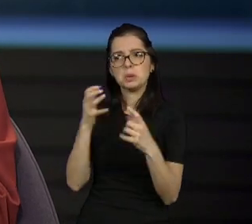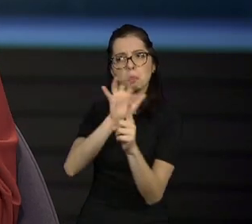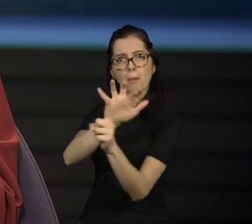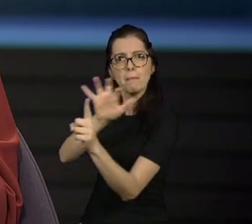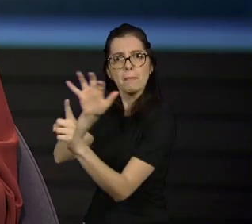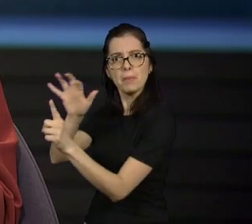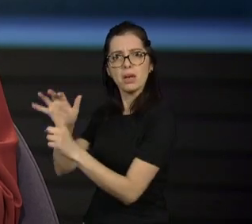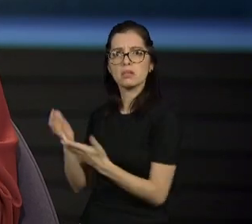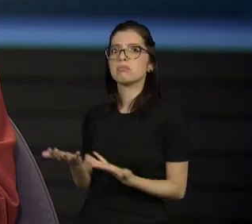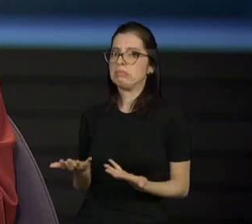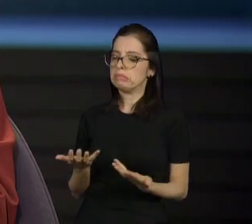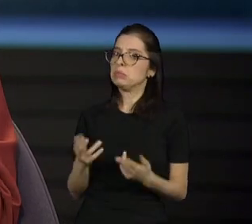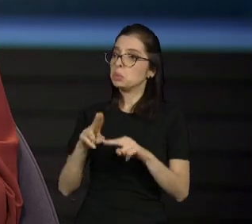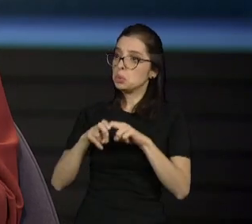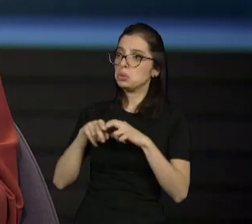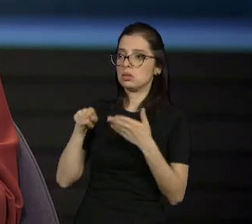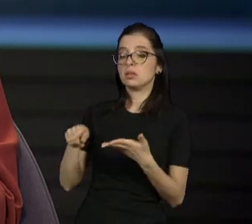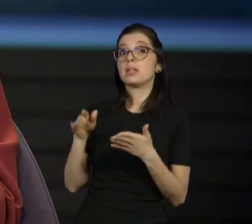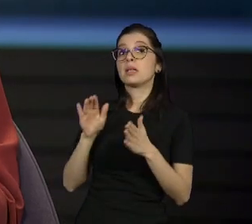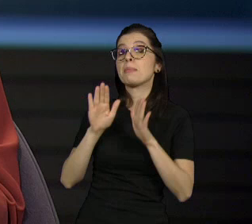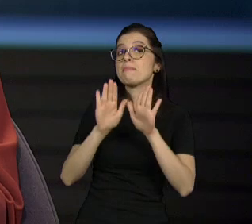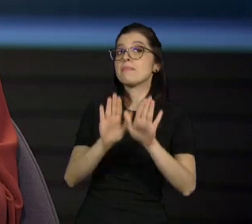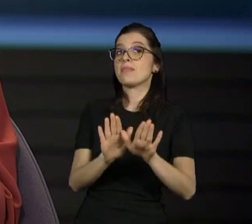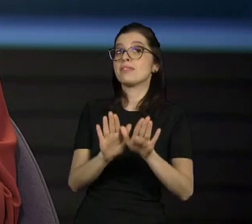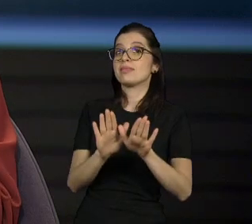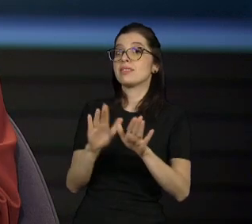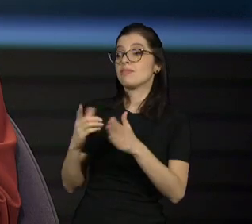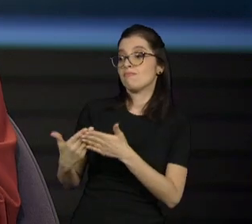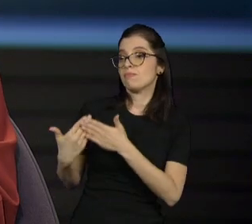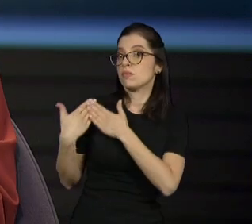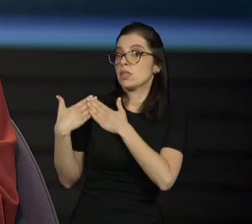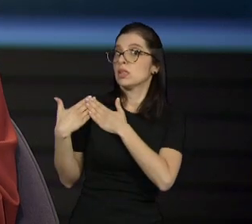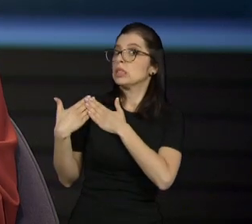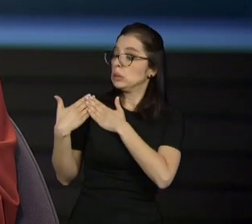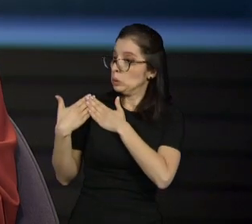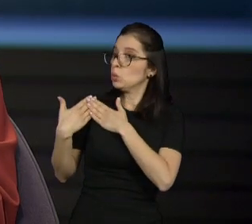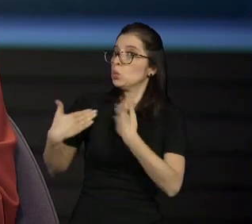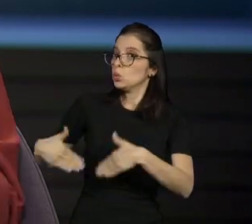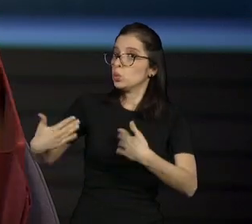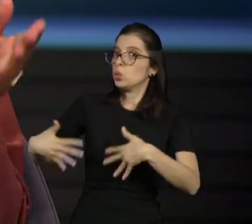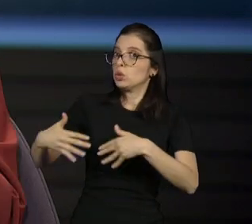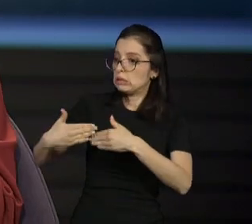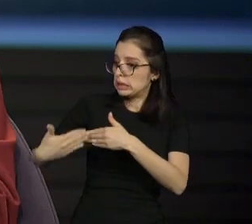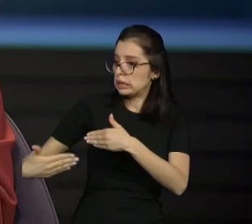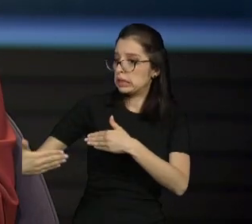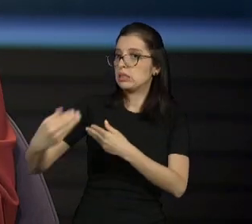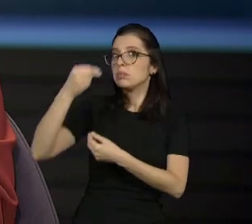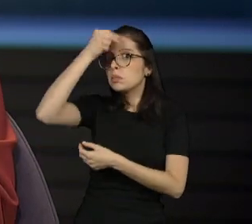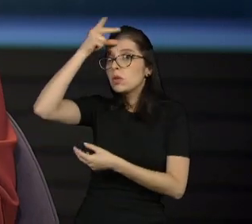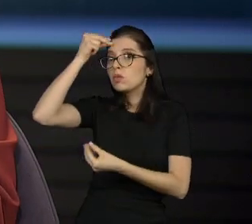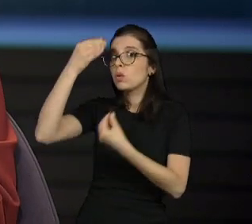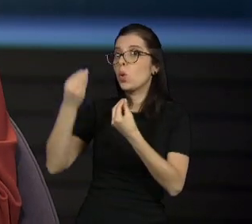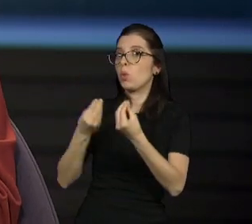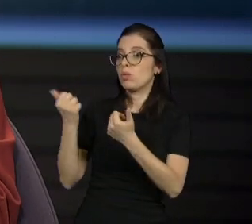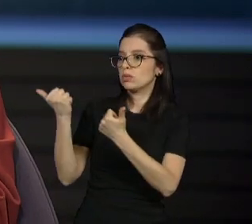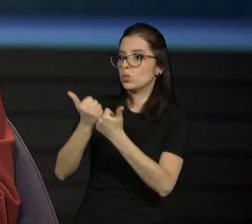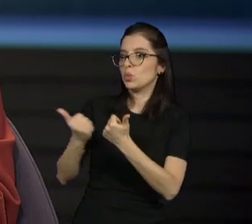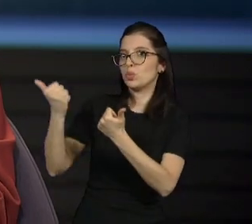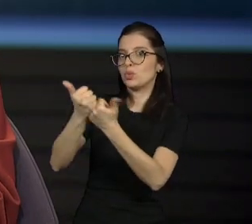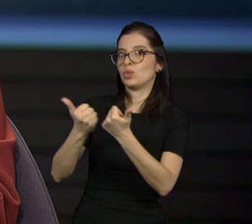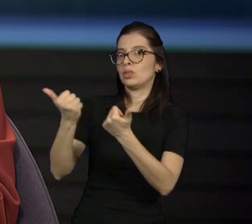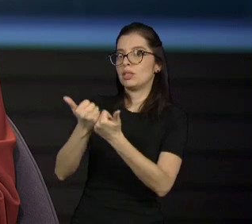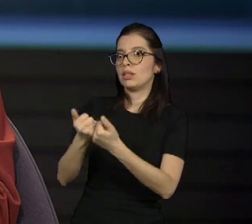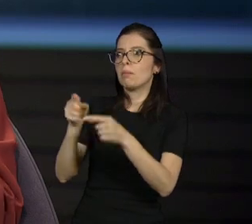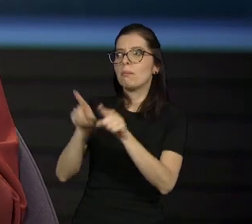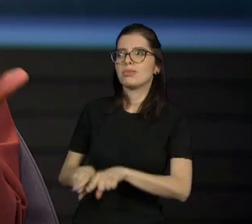pesquisas. Eles têm ali uma responsabilidade muito grande de manter a prefeitura depois de sucessivas gestões